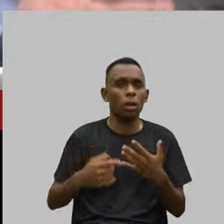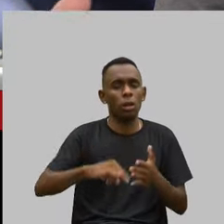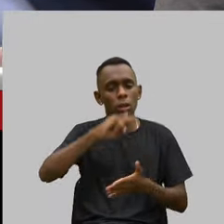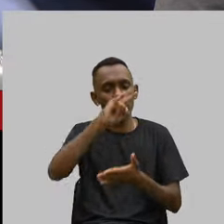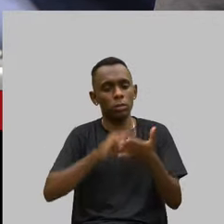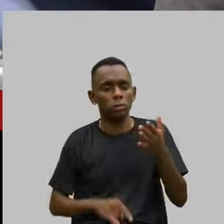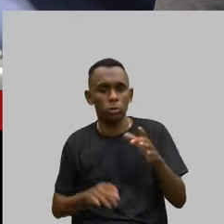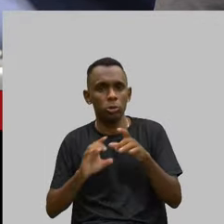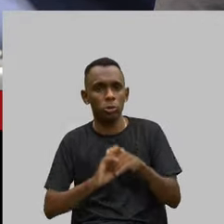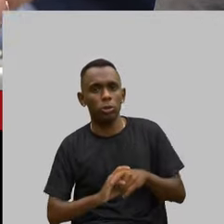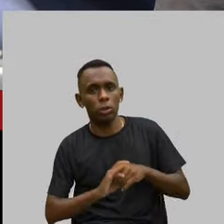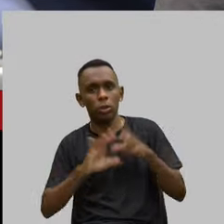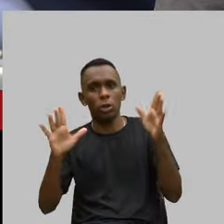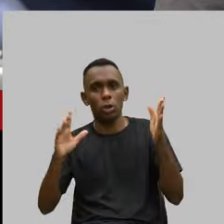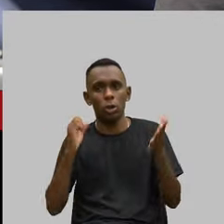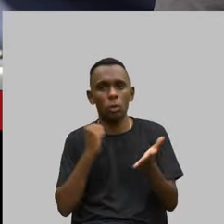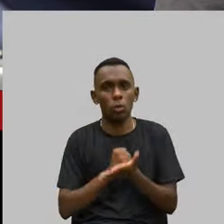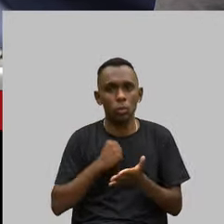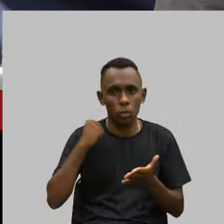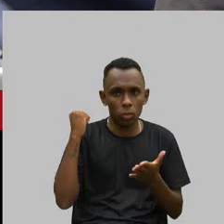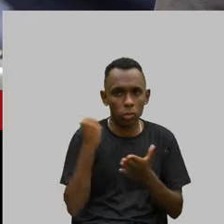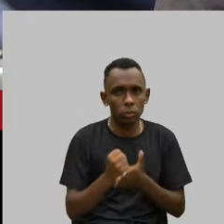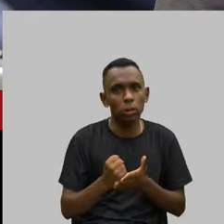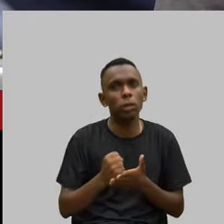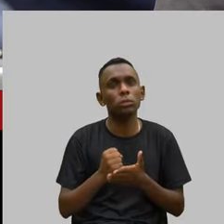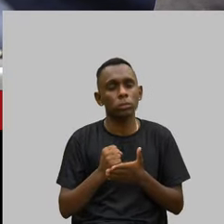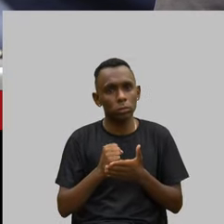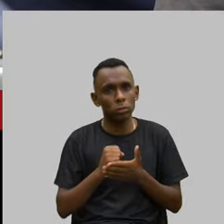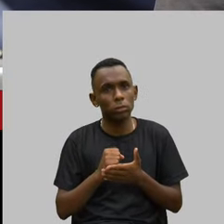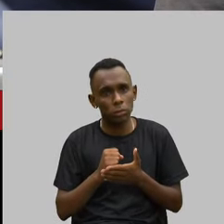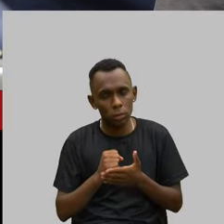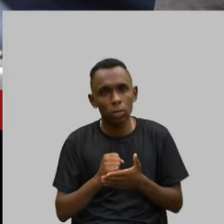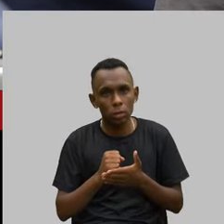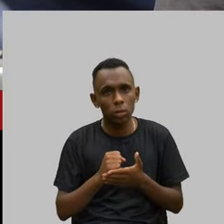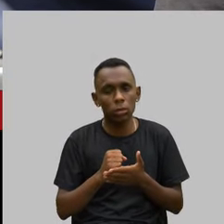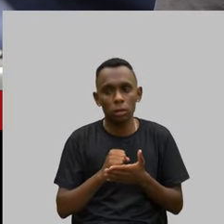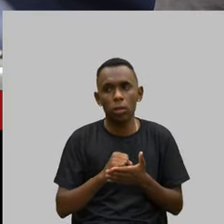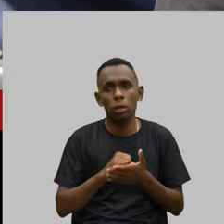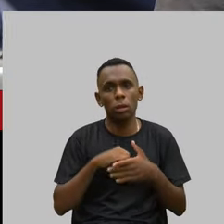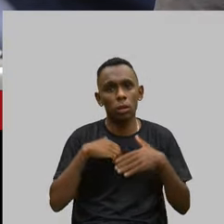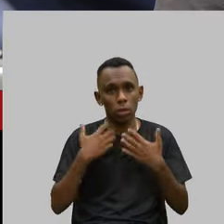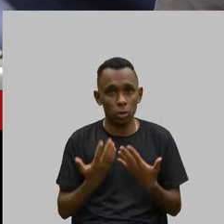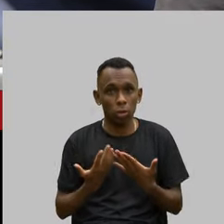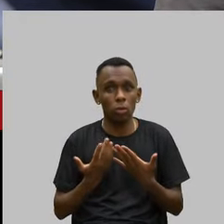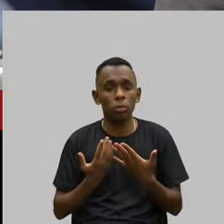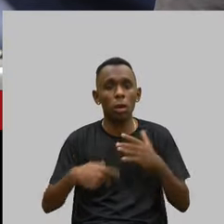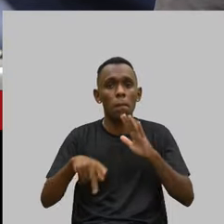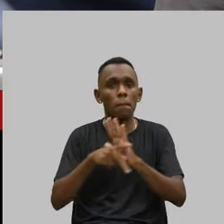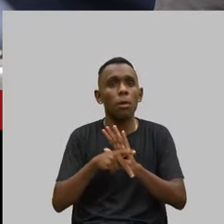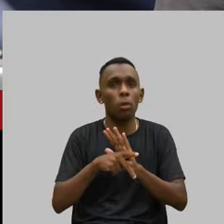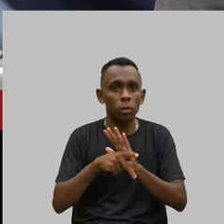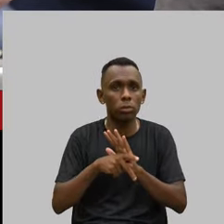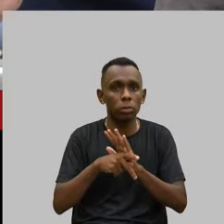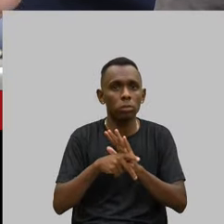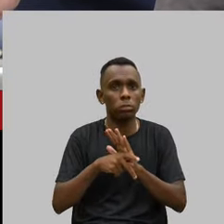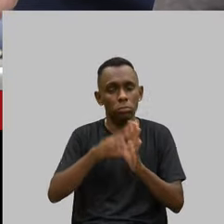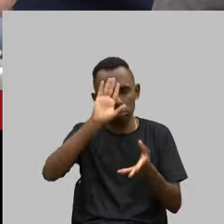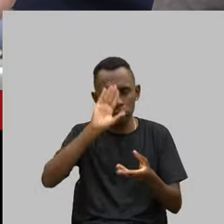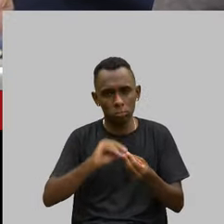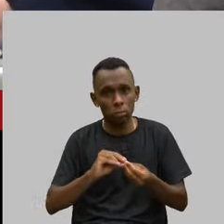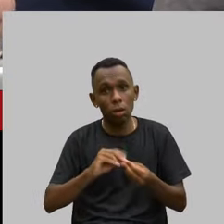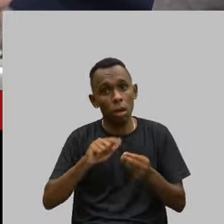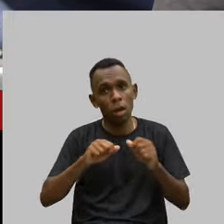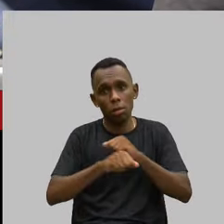documento contrato os contratos eles são na sua na sua síntese eh